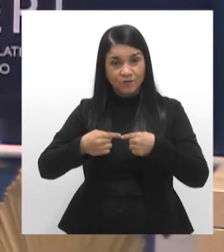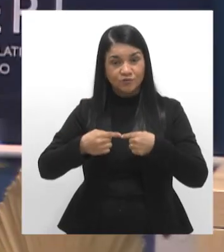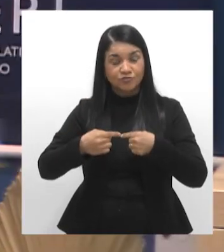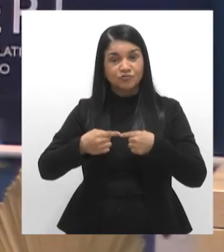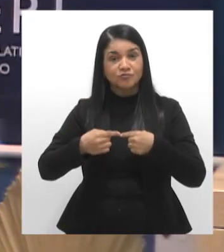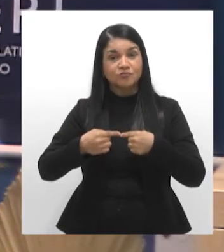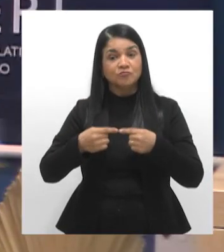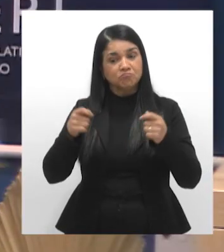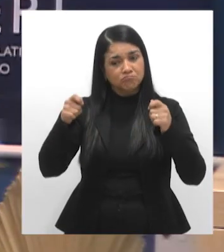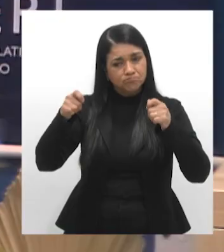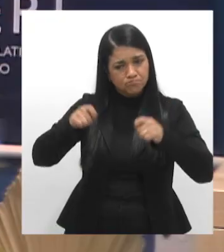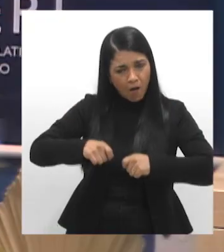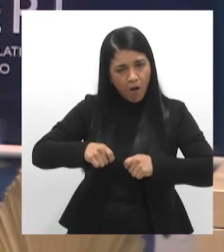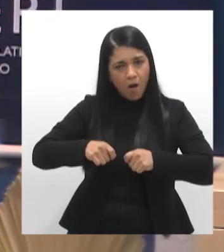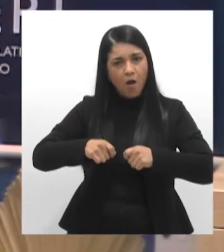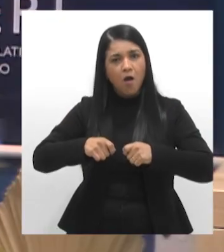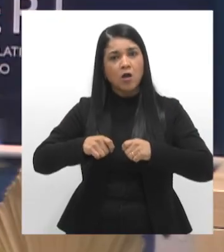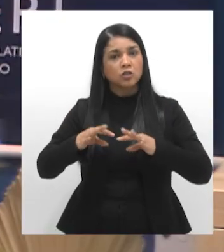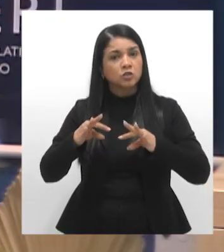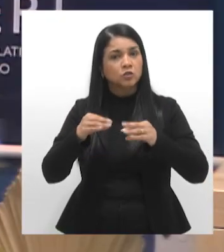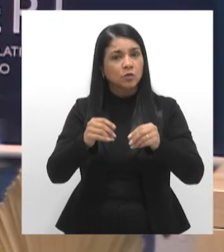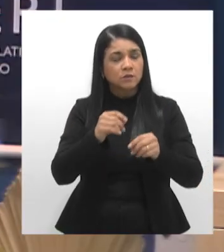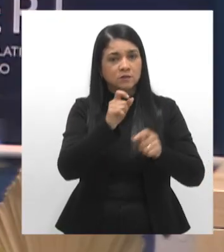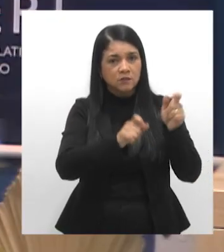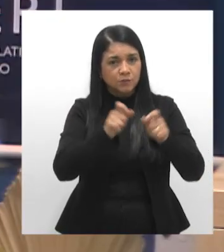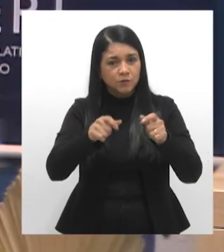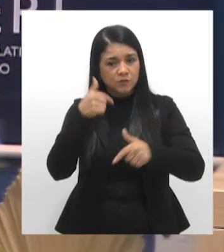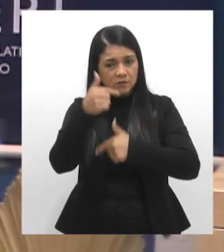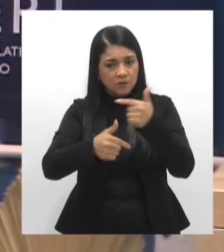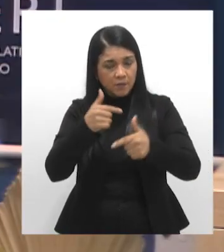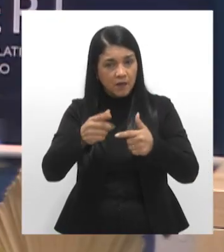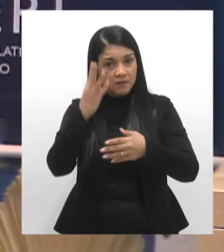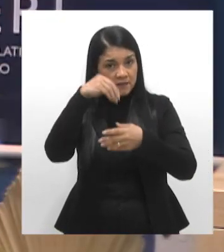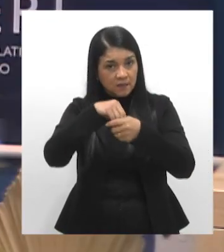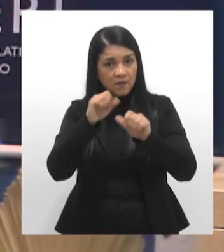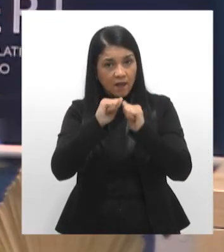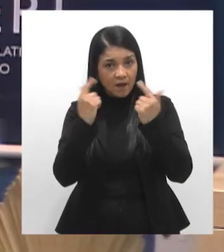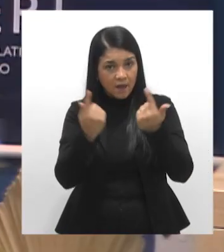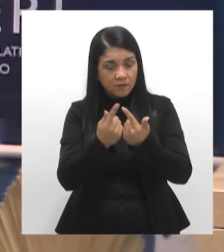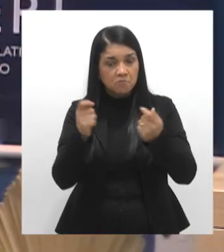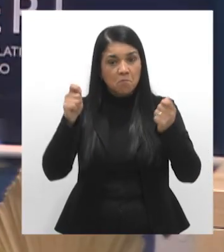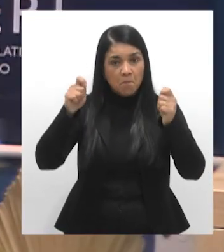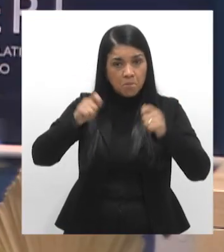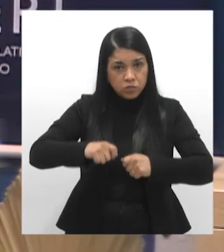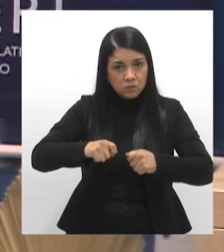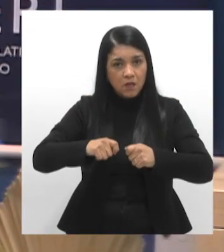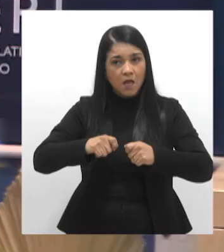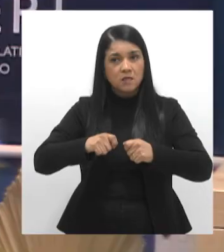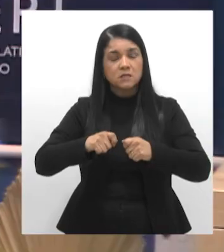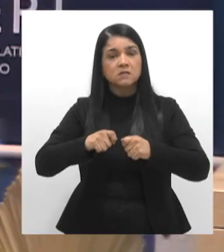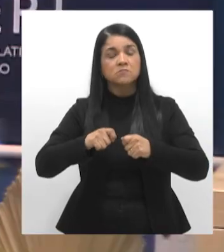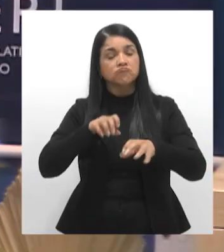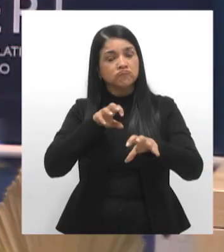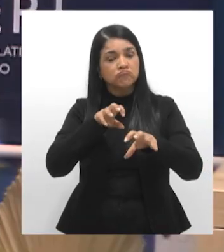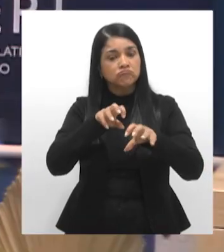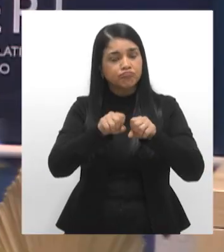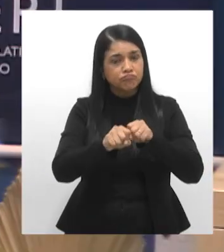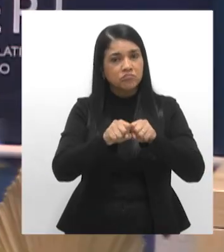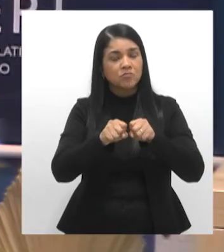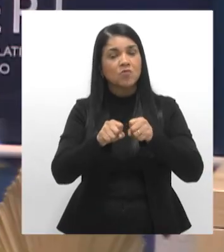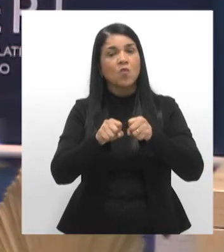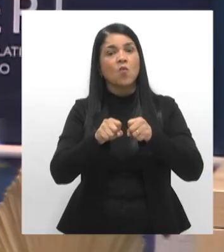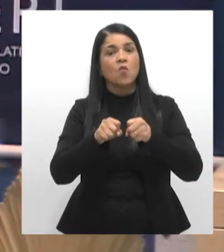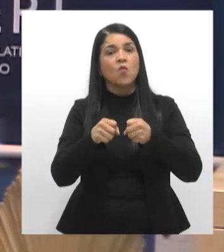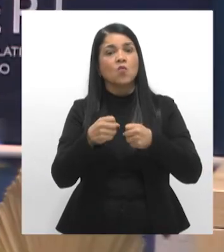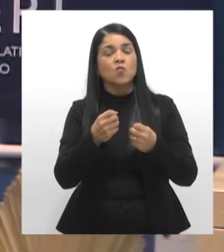que todos e todas as pessoas que trabalhassem na Alerj pudessem completar o ensino básico. Foi